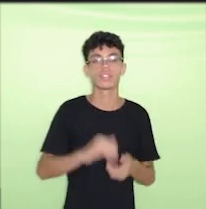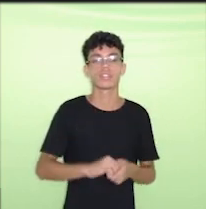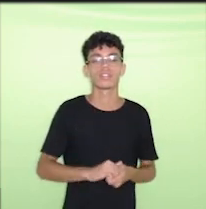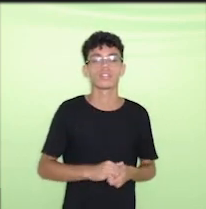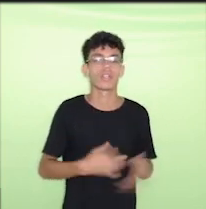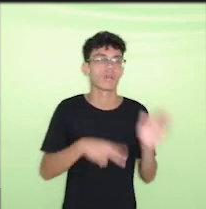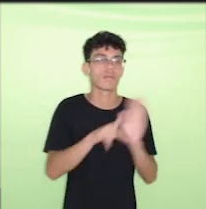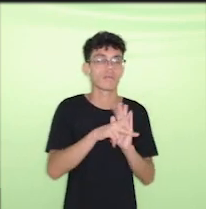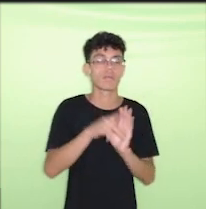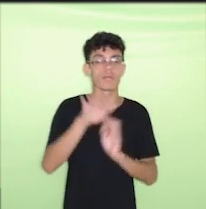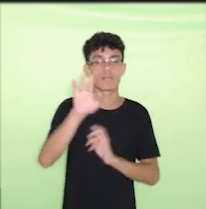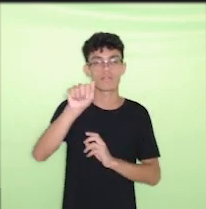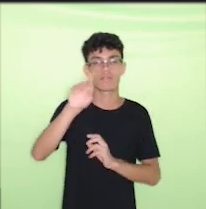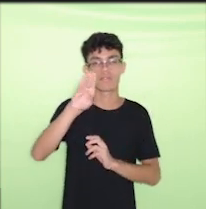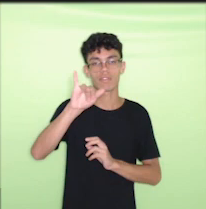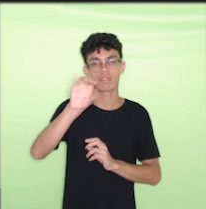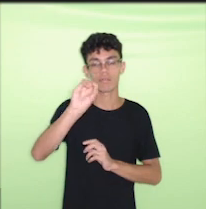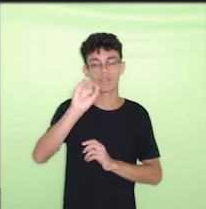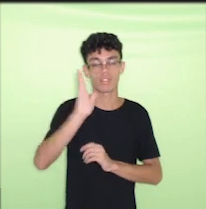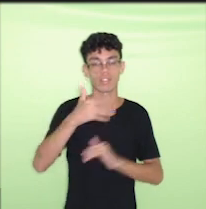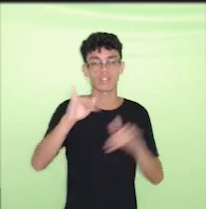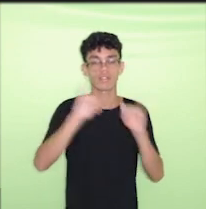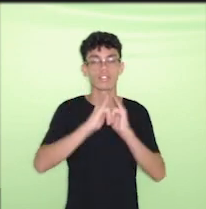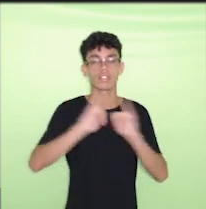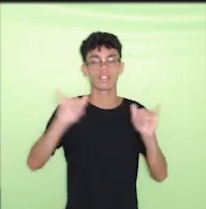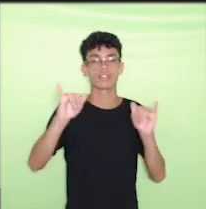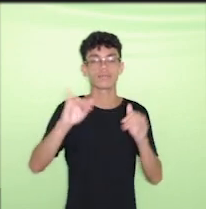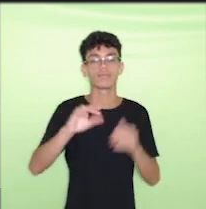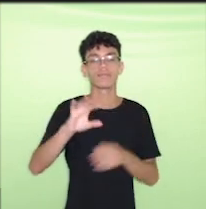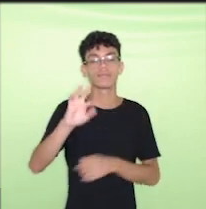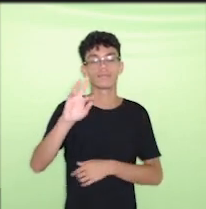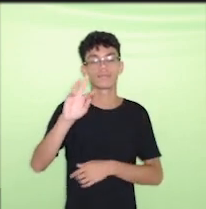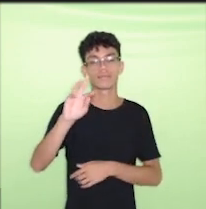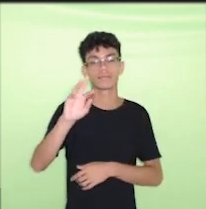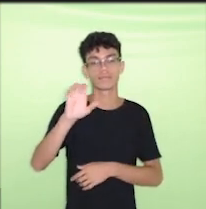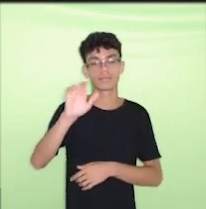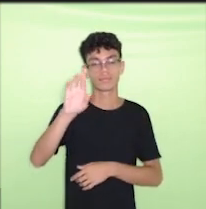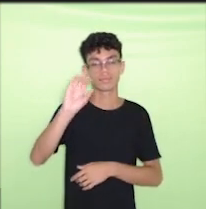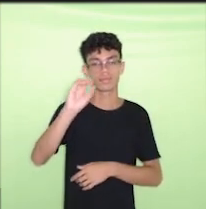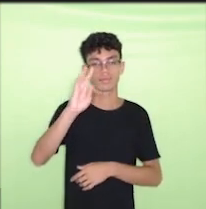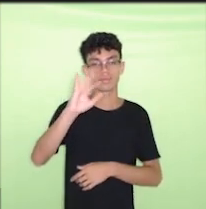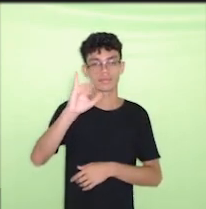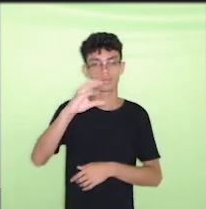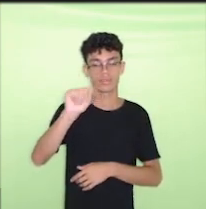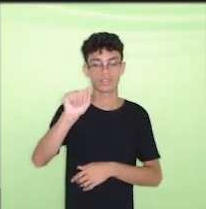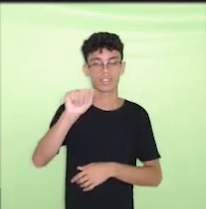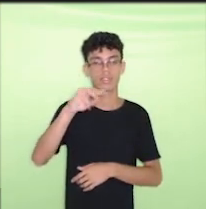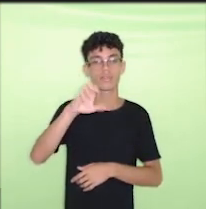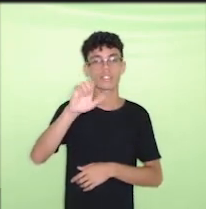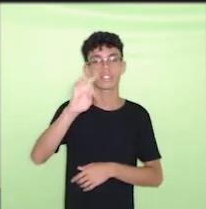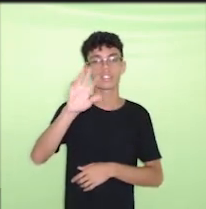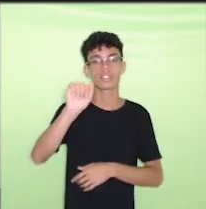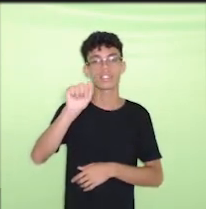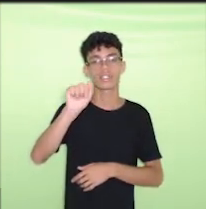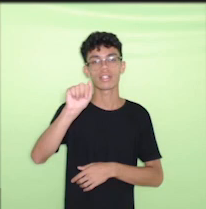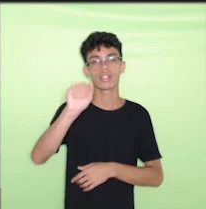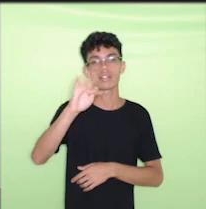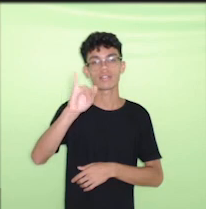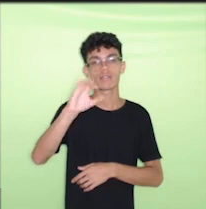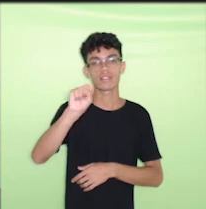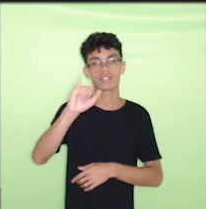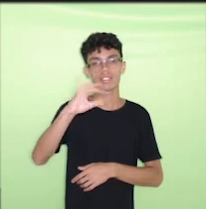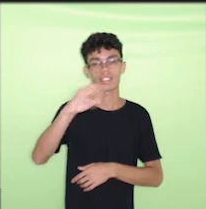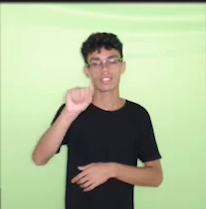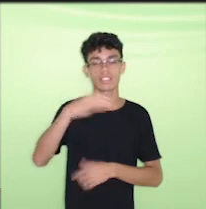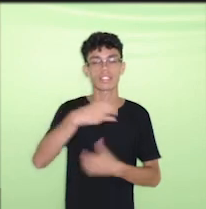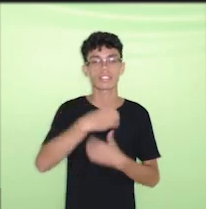próprio Fábio, os outros já comentaram, a fase mais erótica, a fase mais, né, metafísica, mas o que eu sinto é